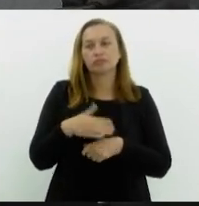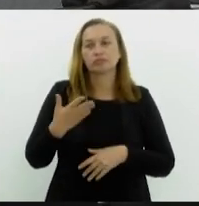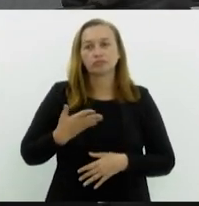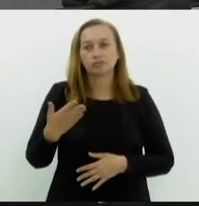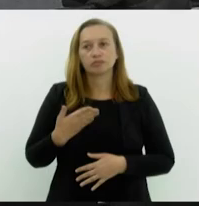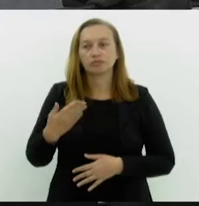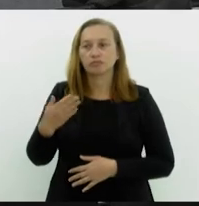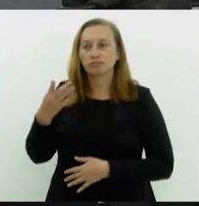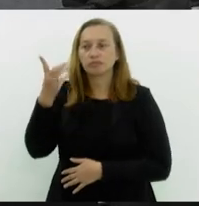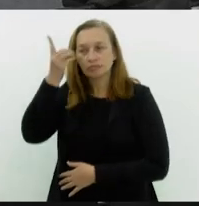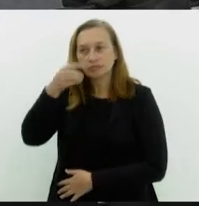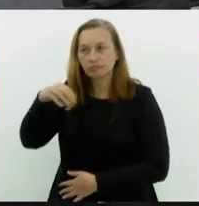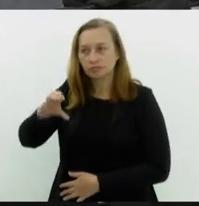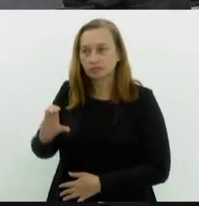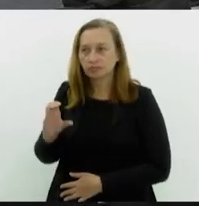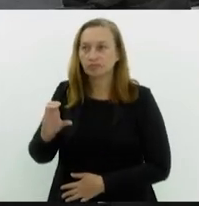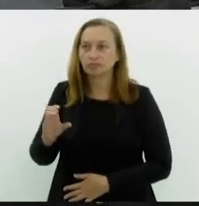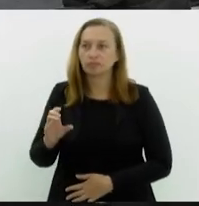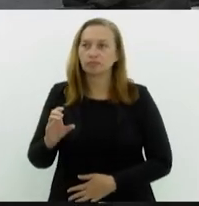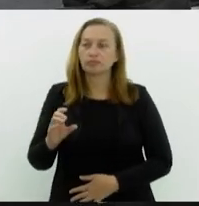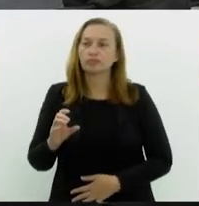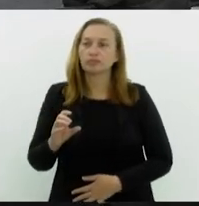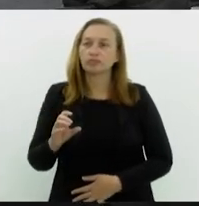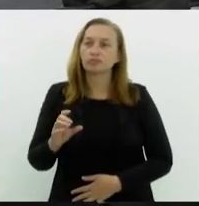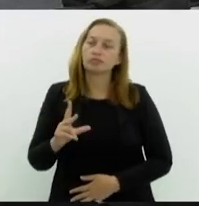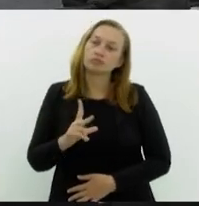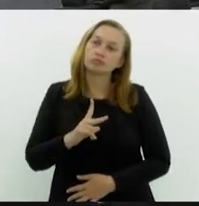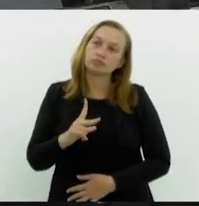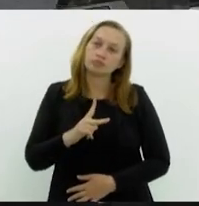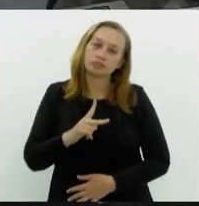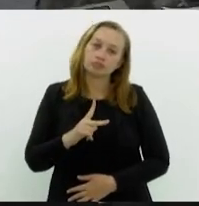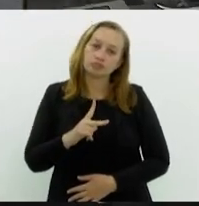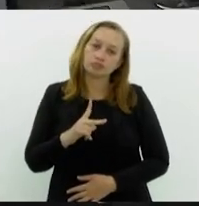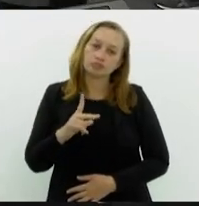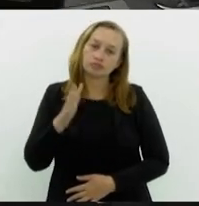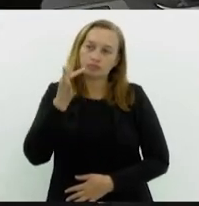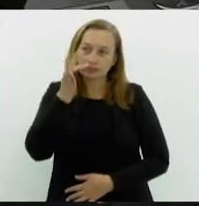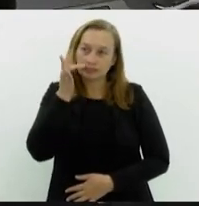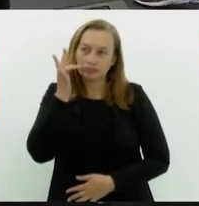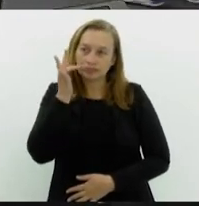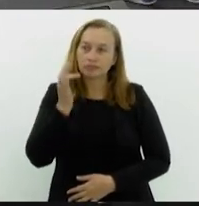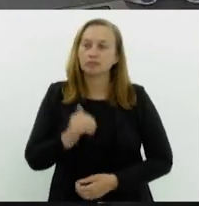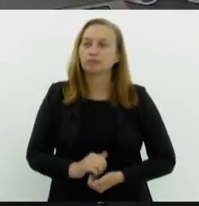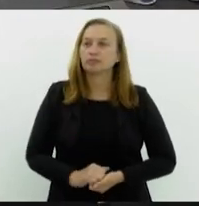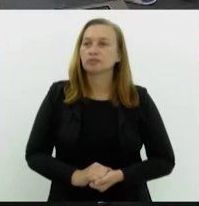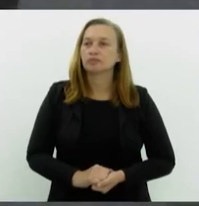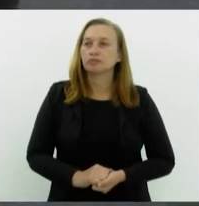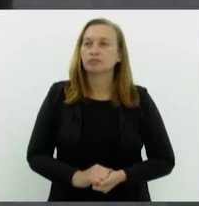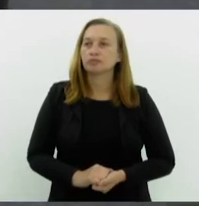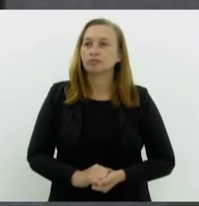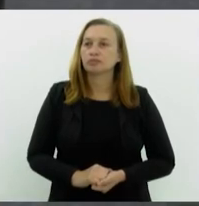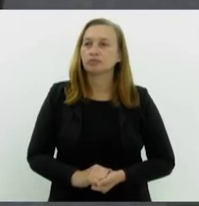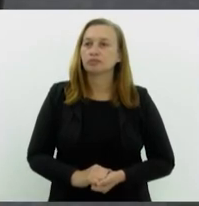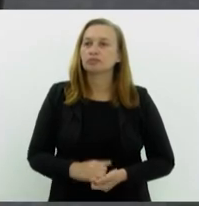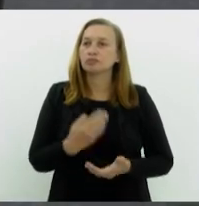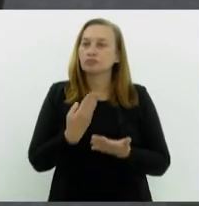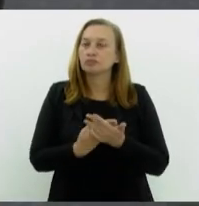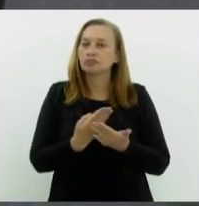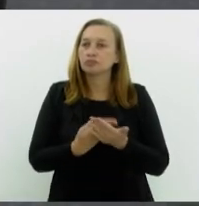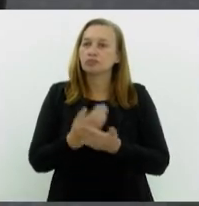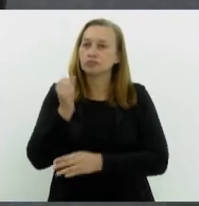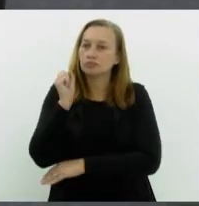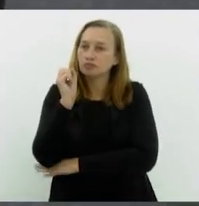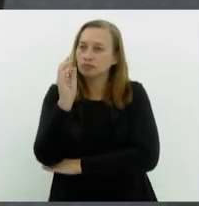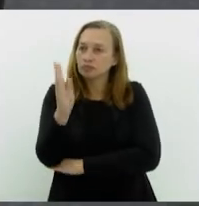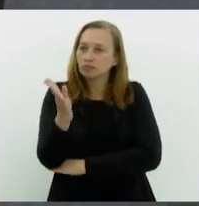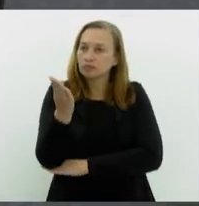Mink e o próprio Flávio Serafini, que quando a gente estuda meio ambiente, quando